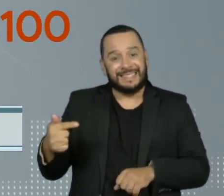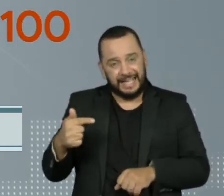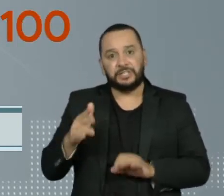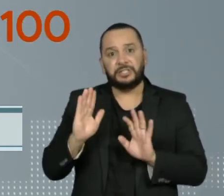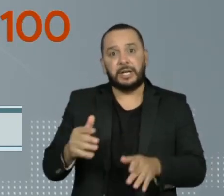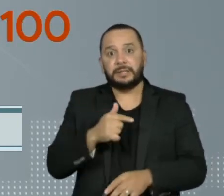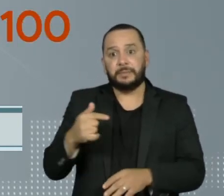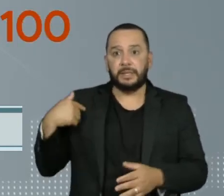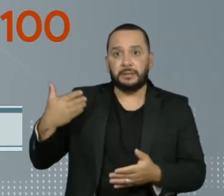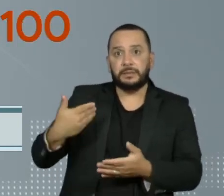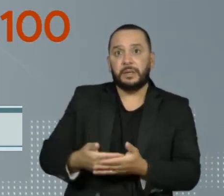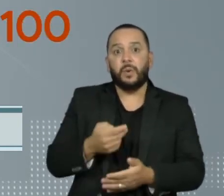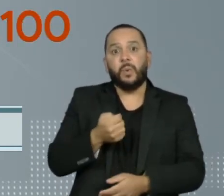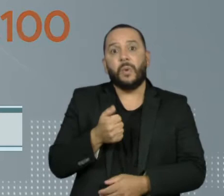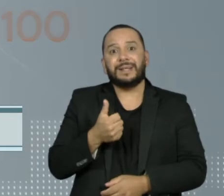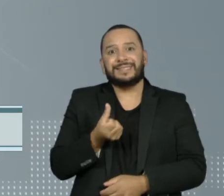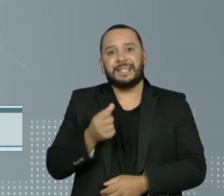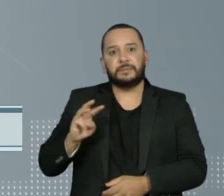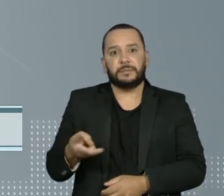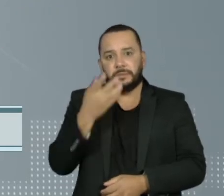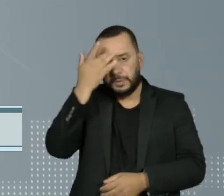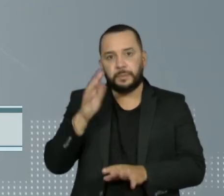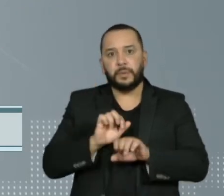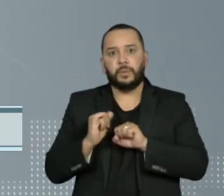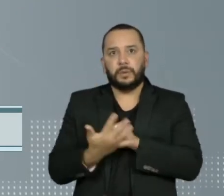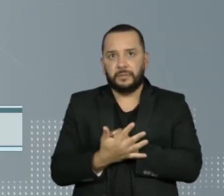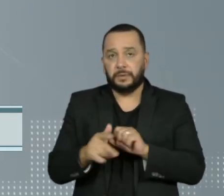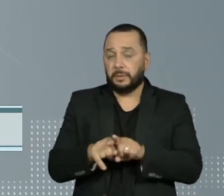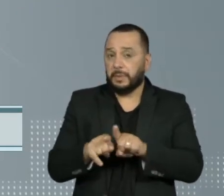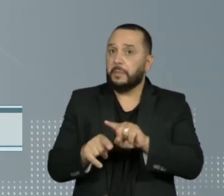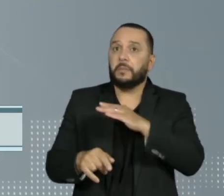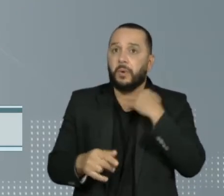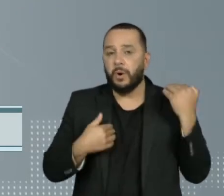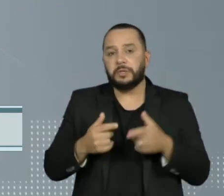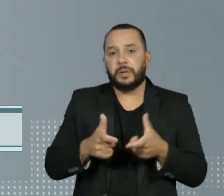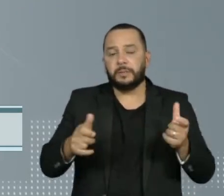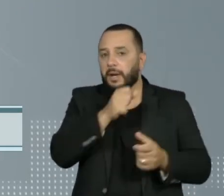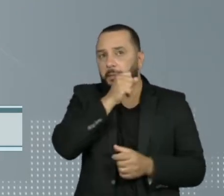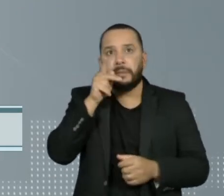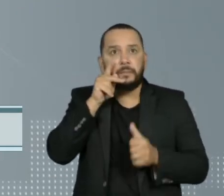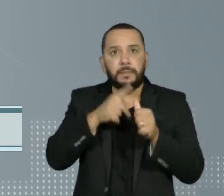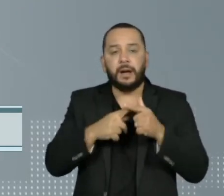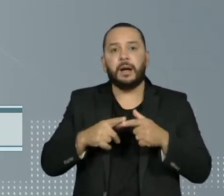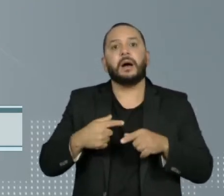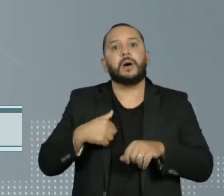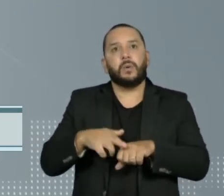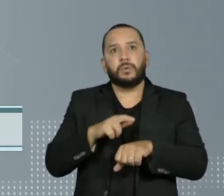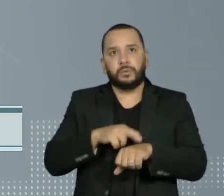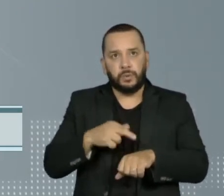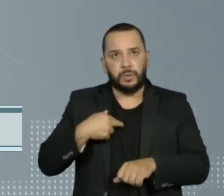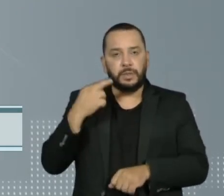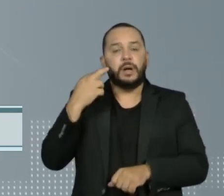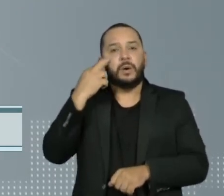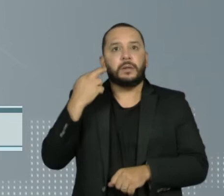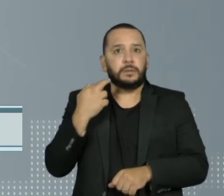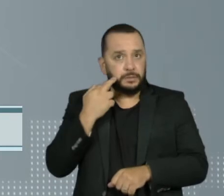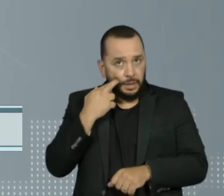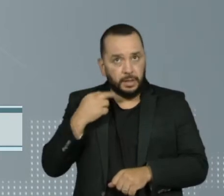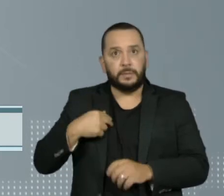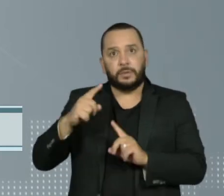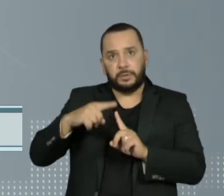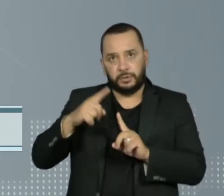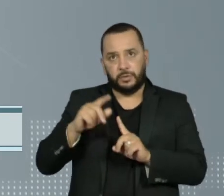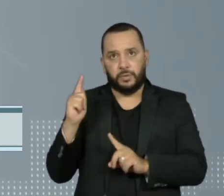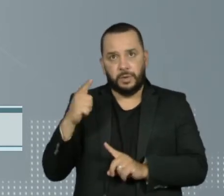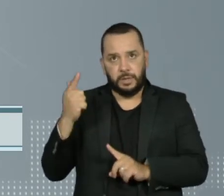a chegar a 6 milhões de infectados. A média de mortes cresce em Amapá, Rondônia, Roraima, Tocantins, Goiás, Rio